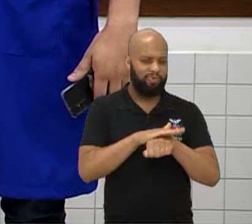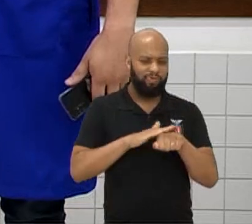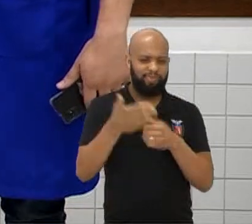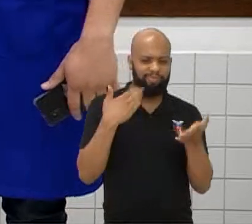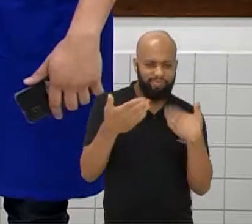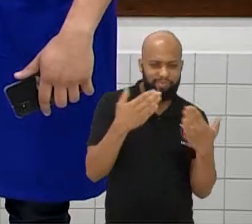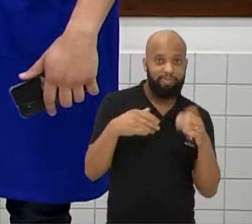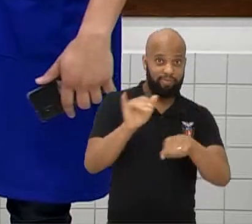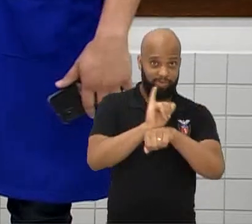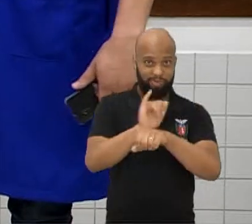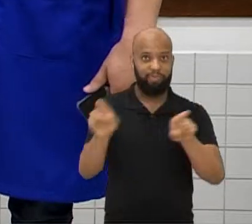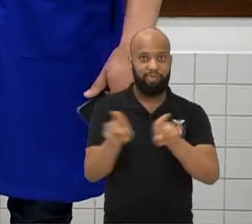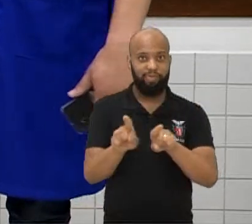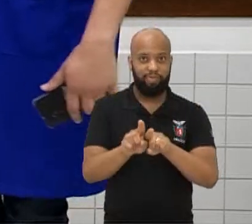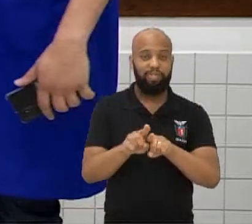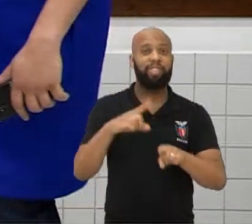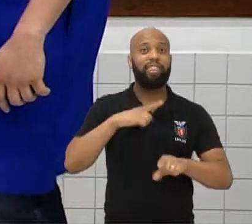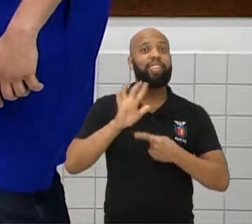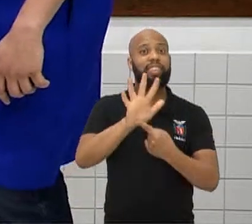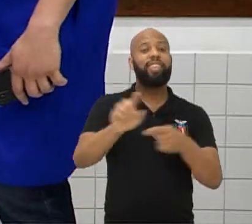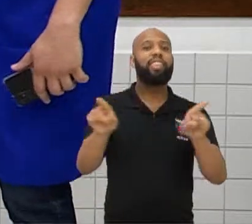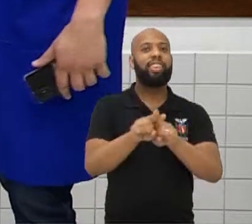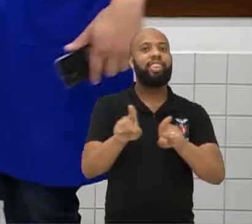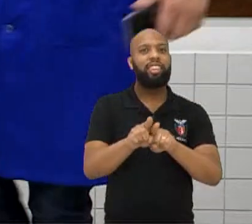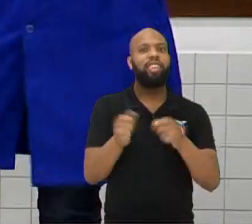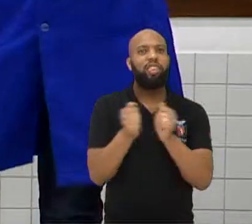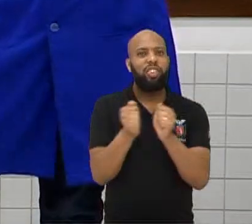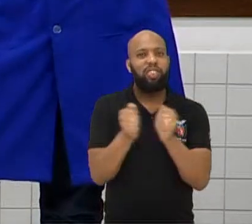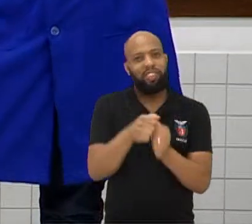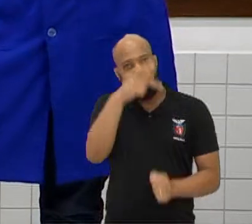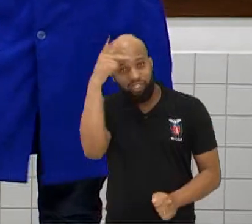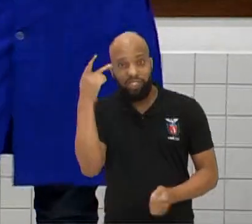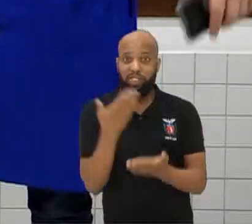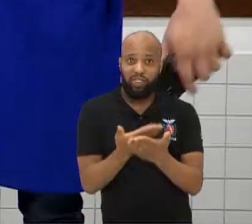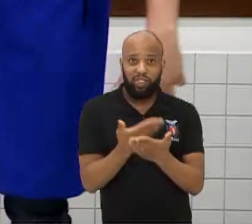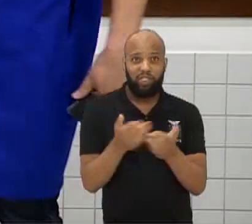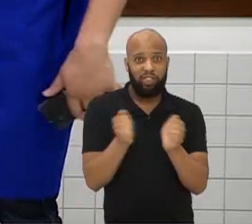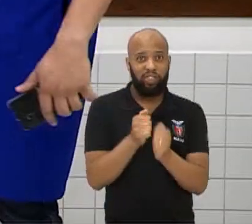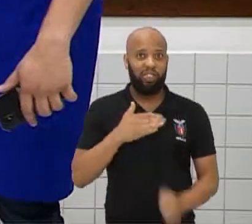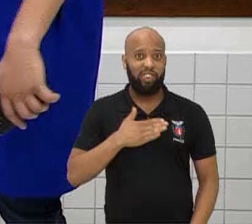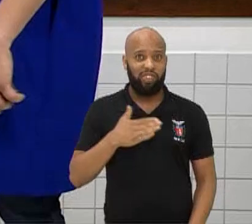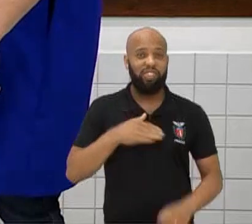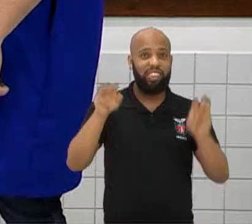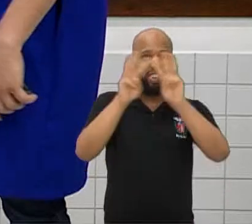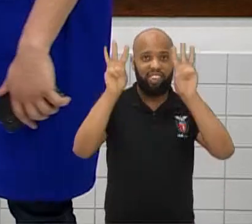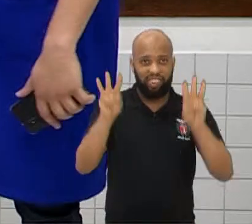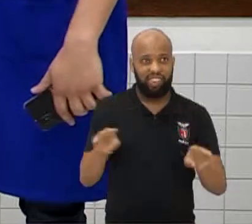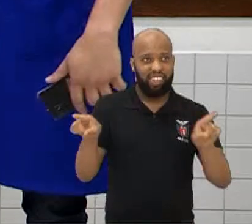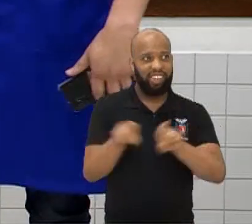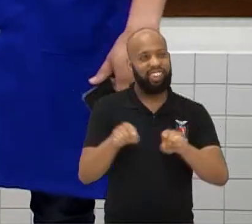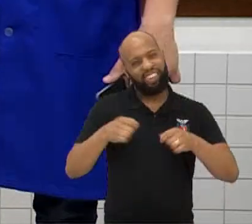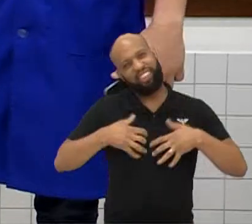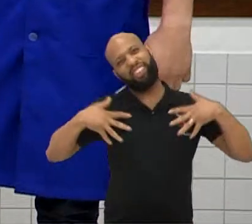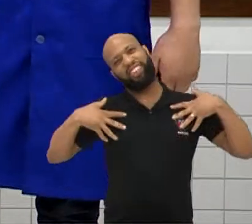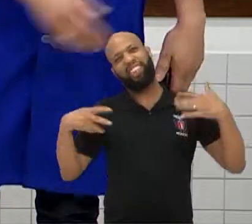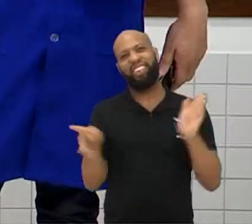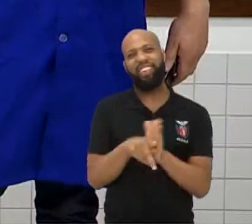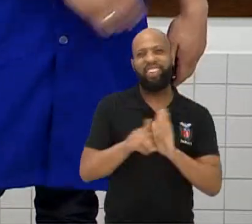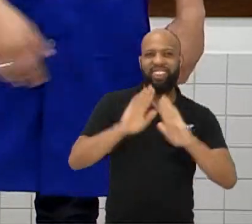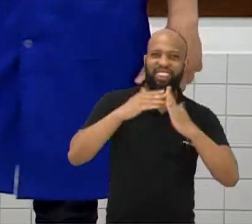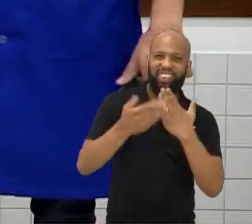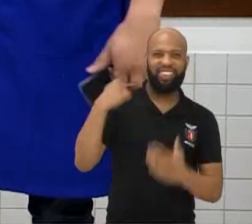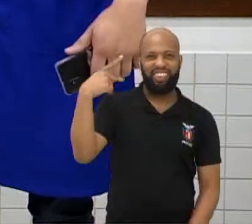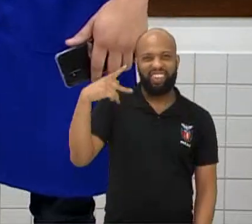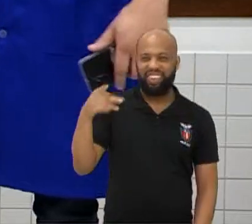pelo YouTube. E eu apresento para vocês um grande companheiro de faculdade da Universidade Federal do Paraná, um grande orgulho para os colégios de Piraquara.